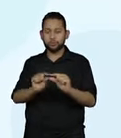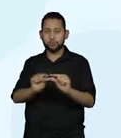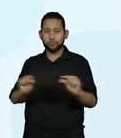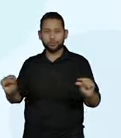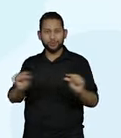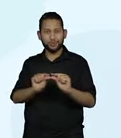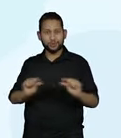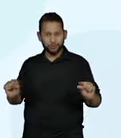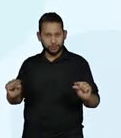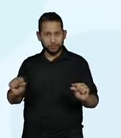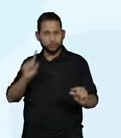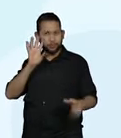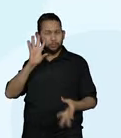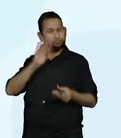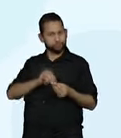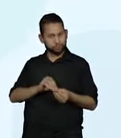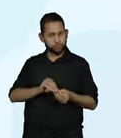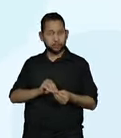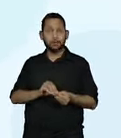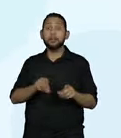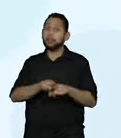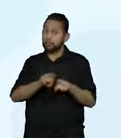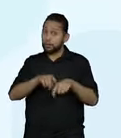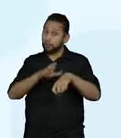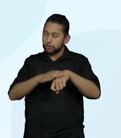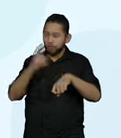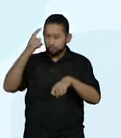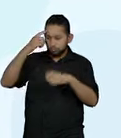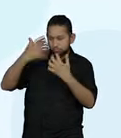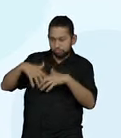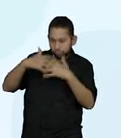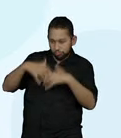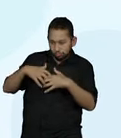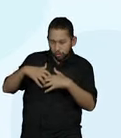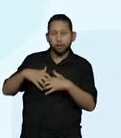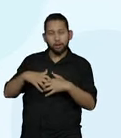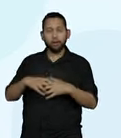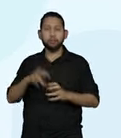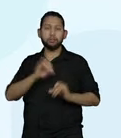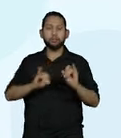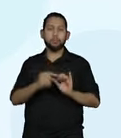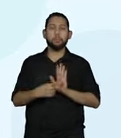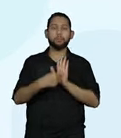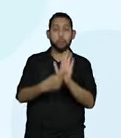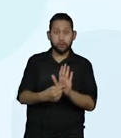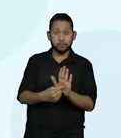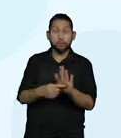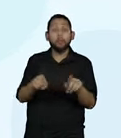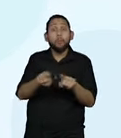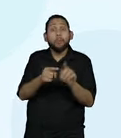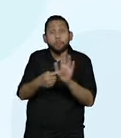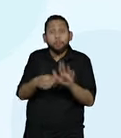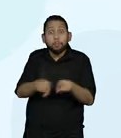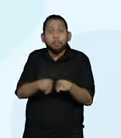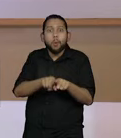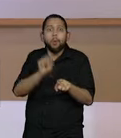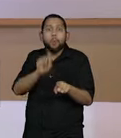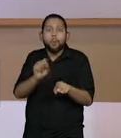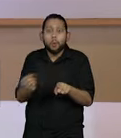químicos, demonstrar as equações químicas e fazer o balanceamento e desenvolvê-las na